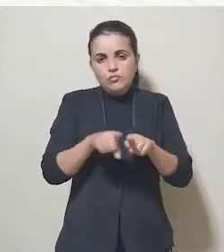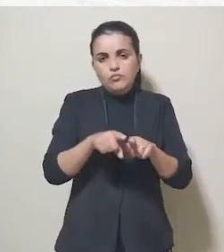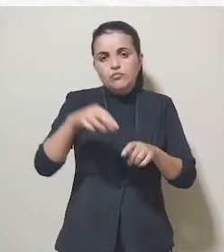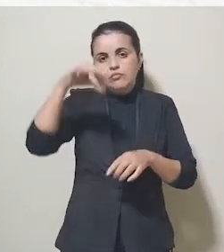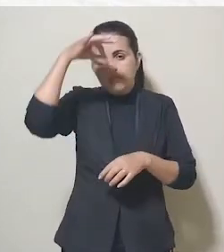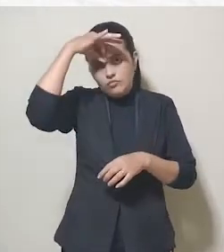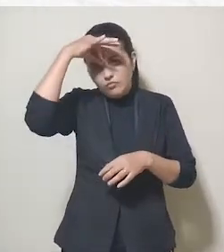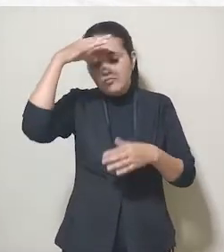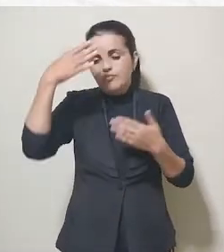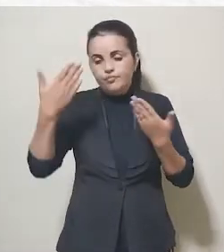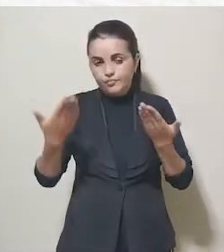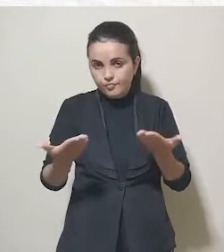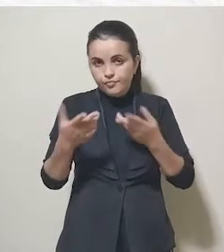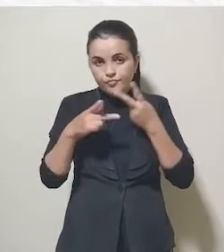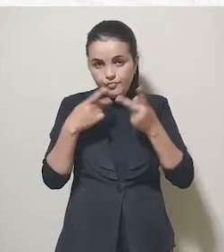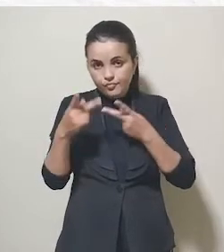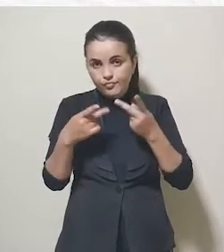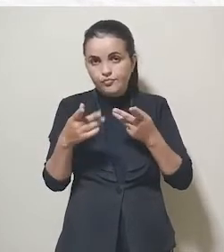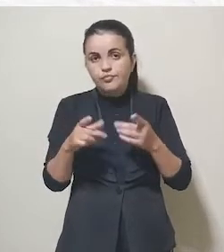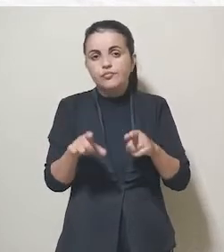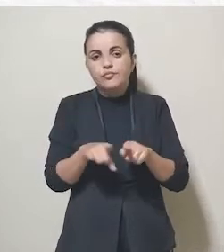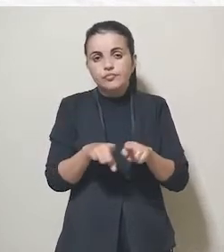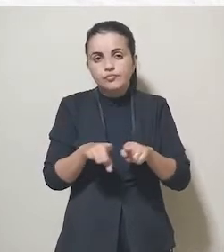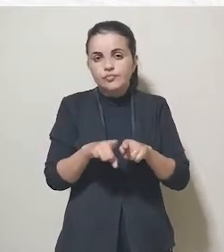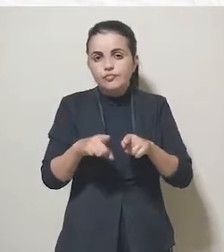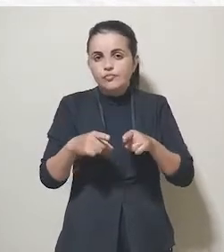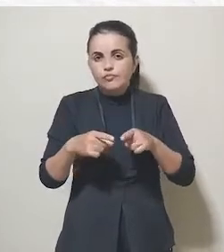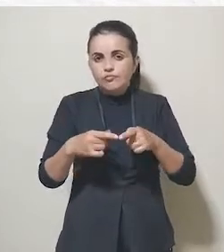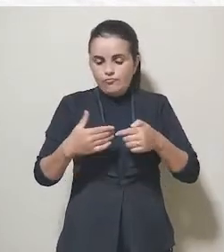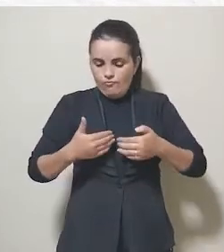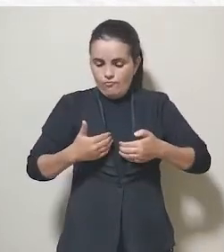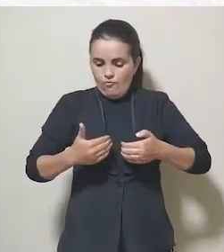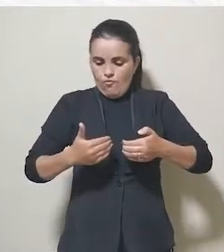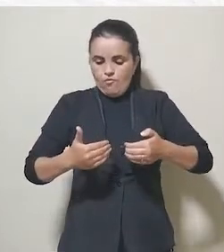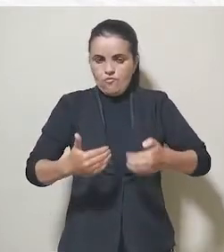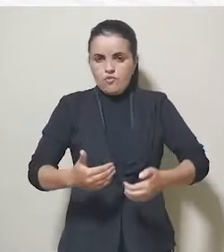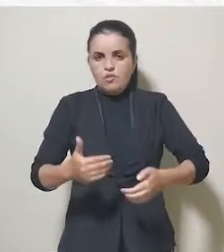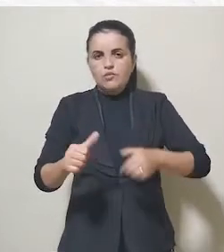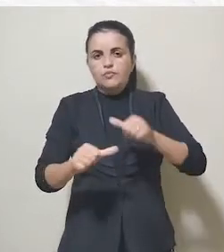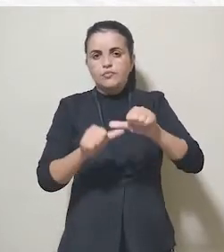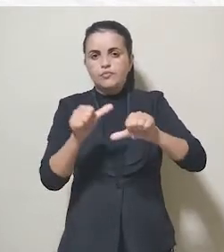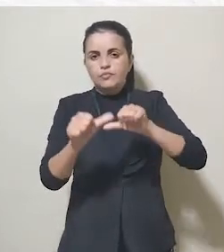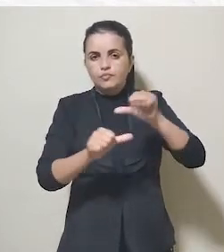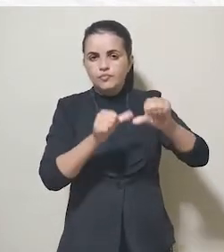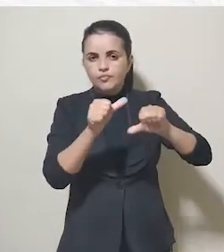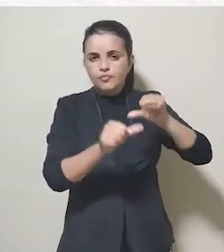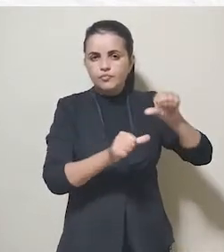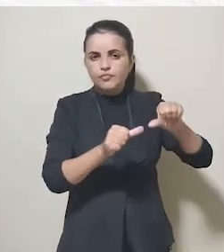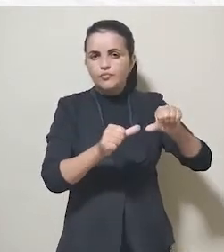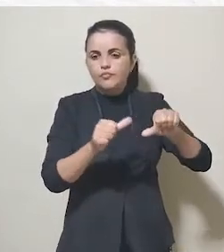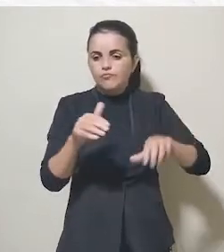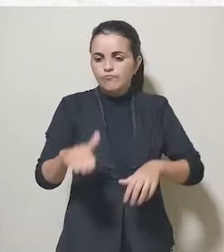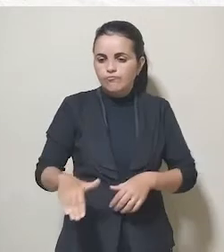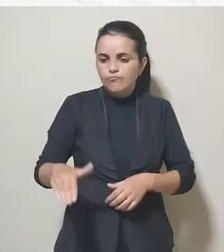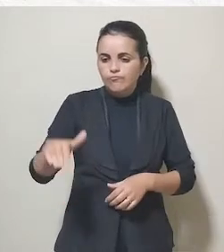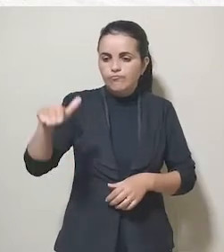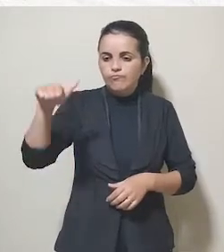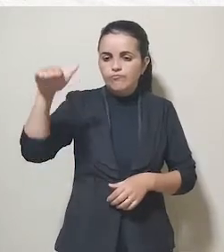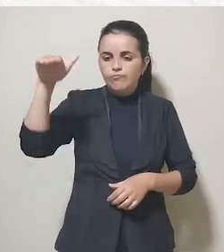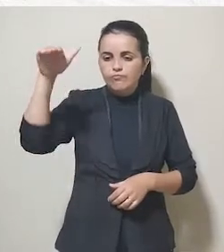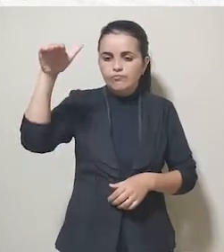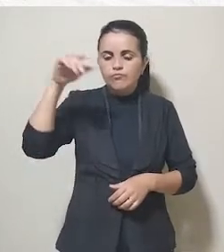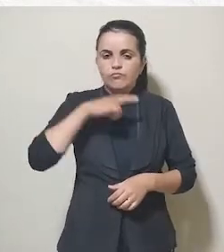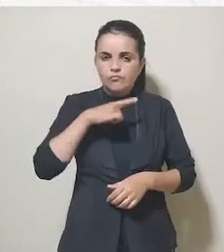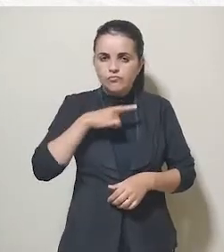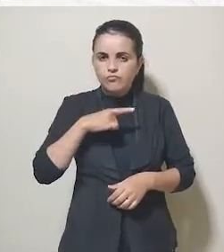eu já comentei com vocês também. Na puberdade, marca a fase inicial da adolescência e caracteriza-se por um conjunto de